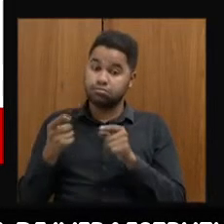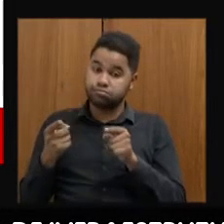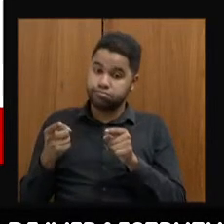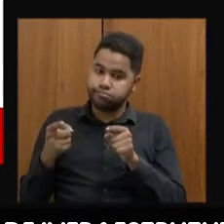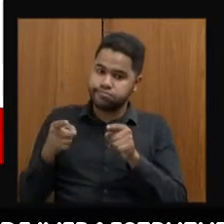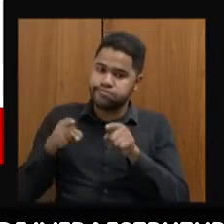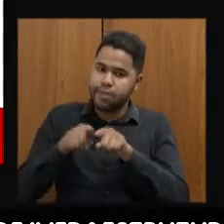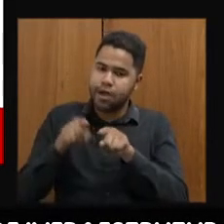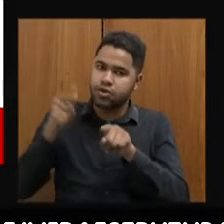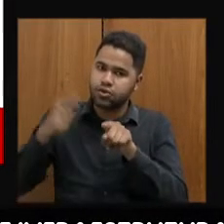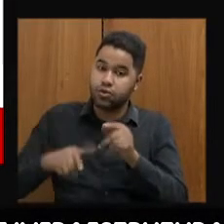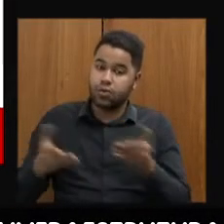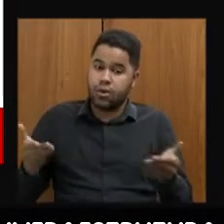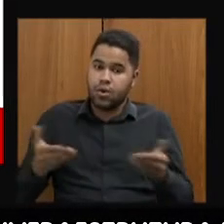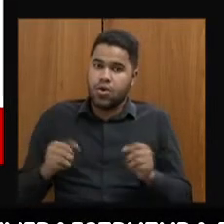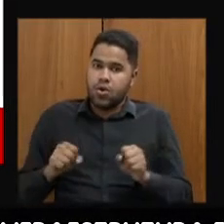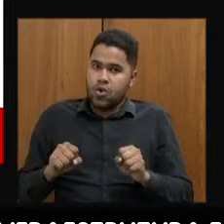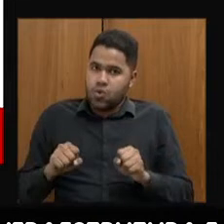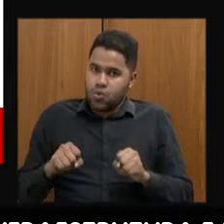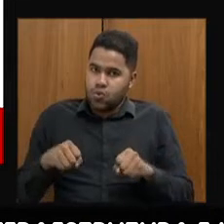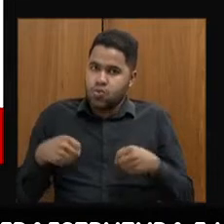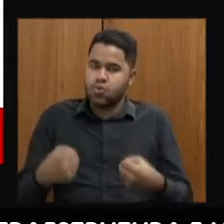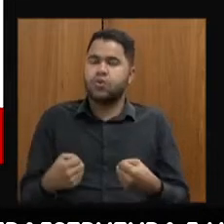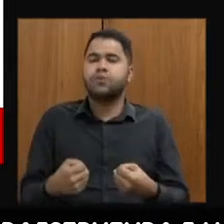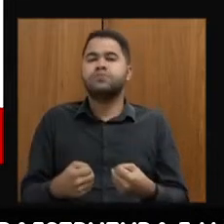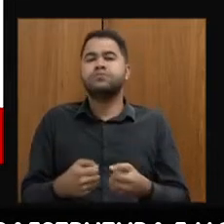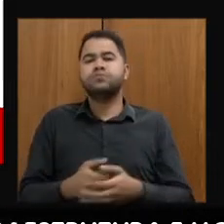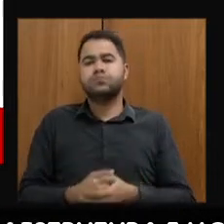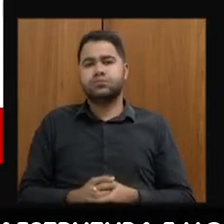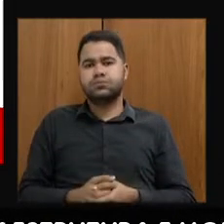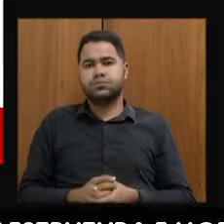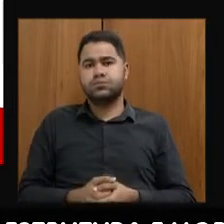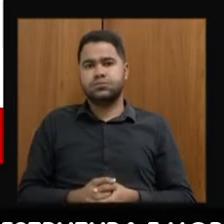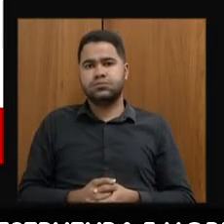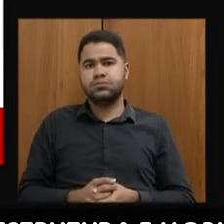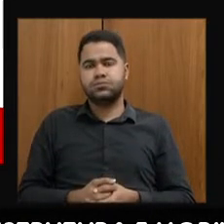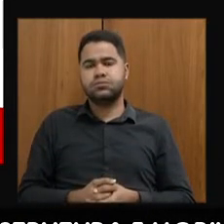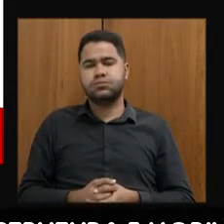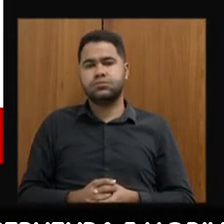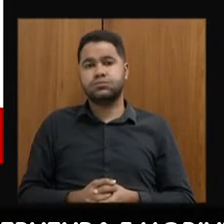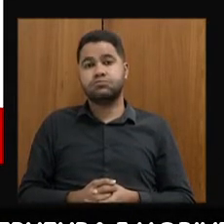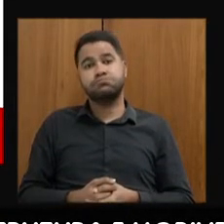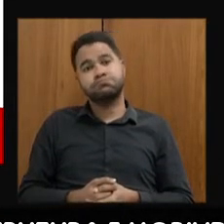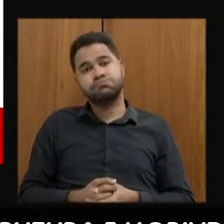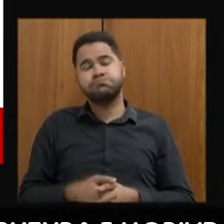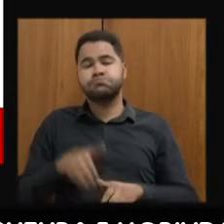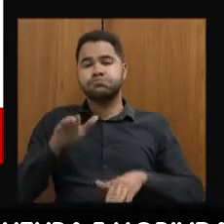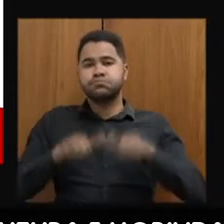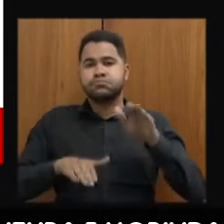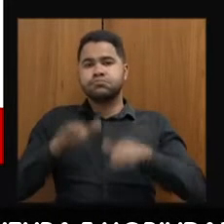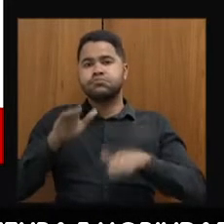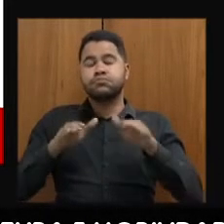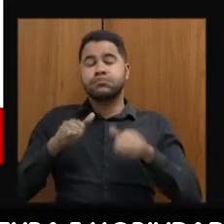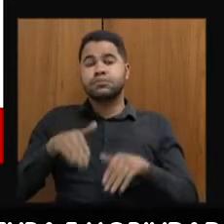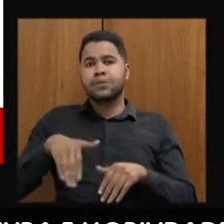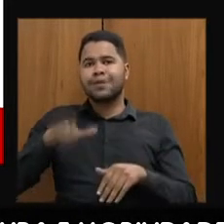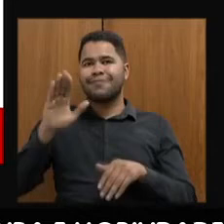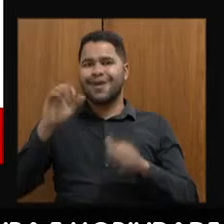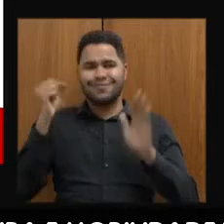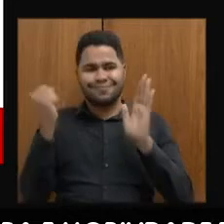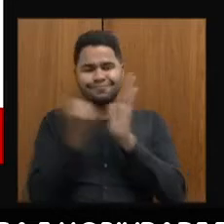isso com muito esforço o tamanho aqui ó acho que talvez a questão mais